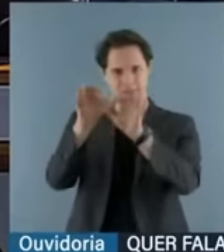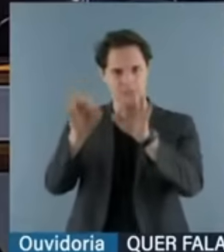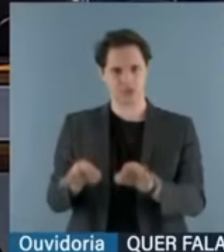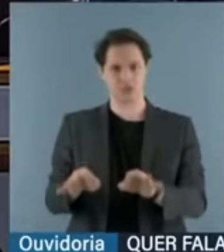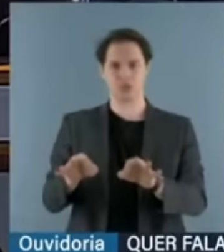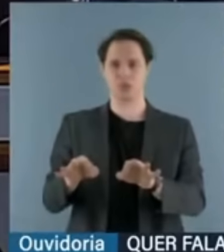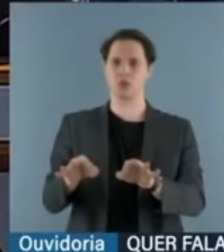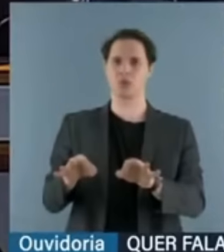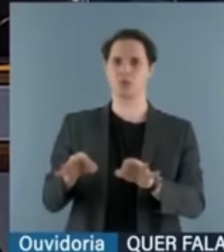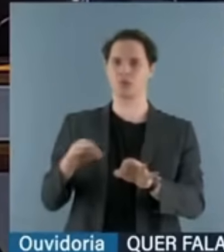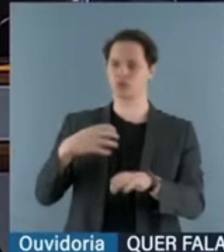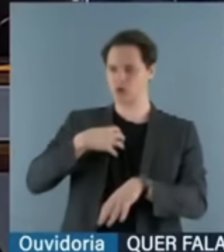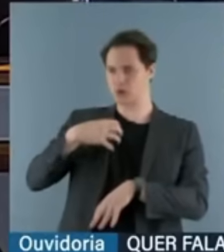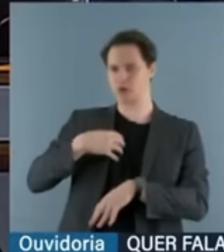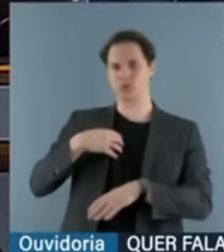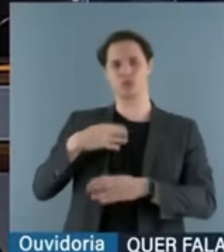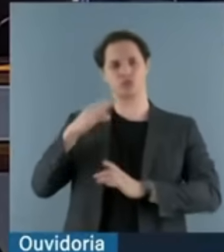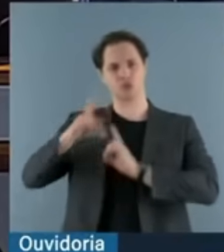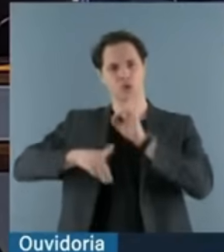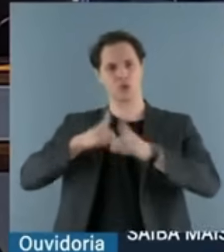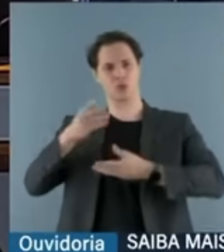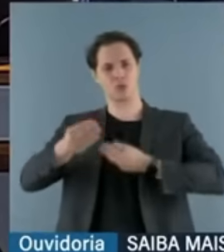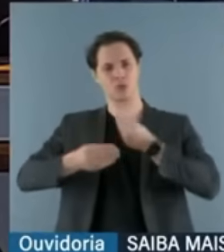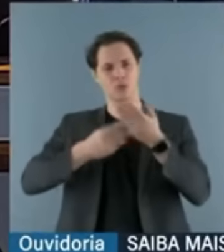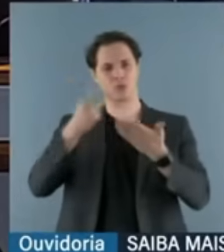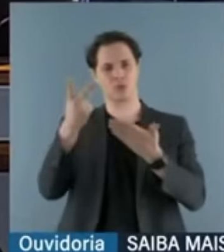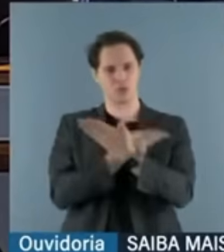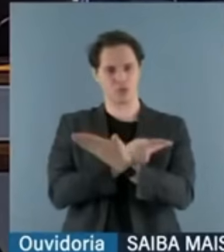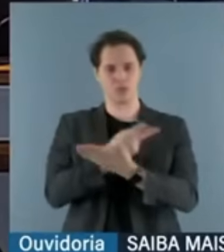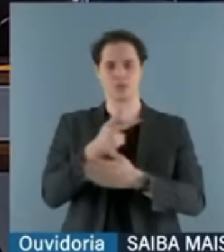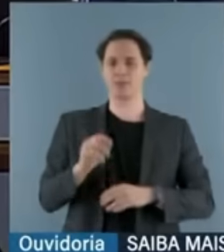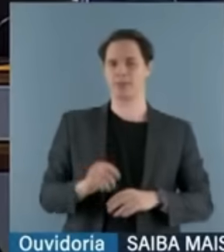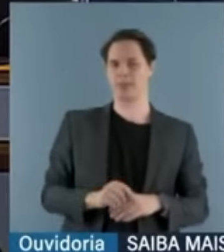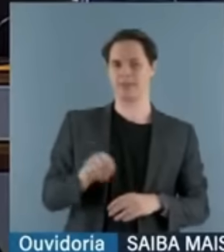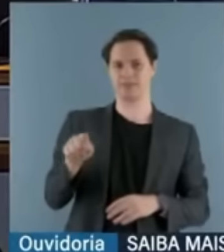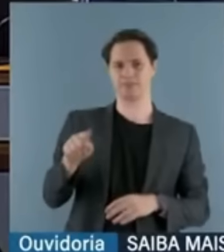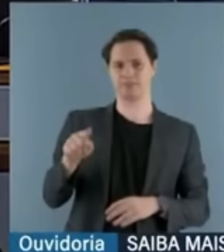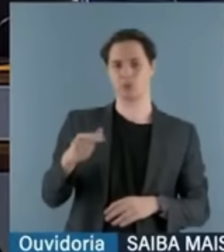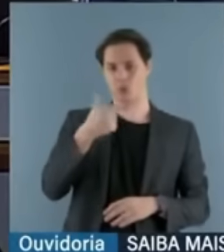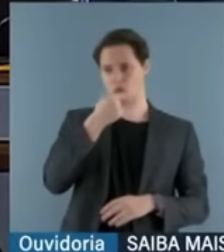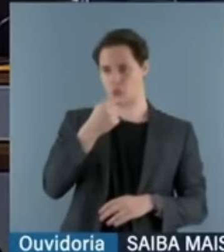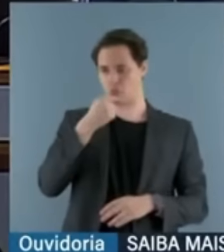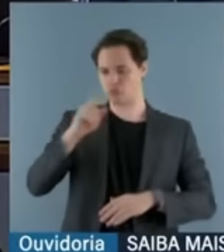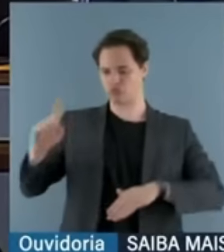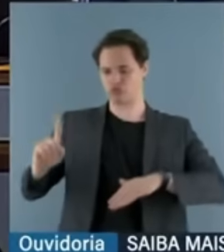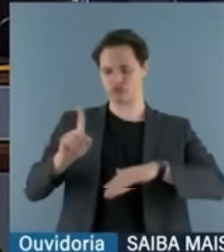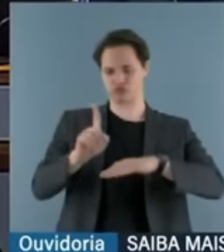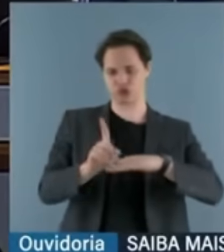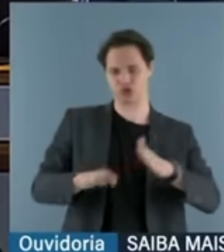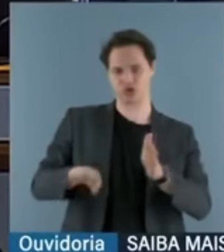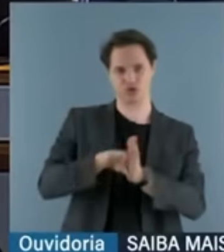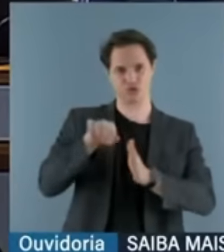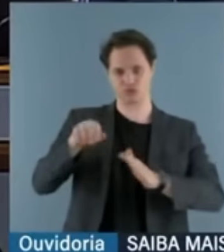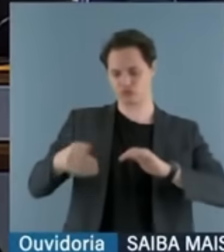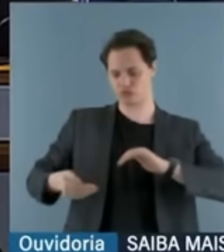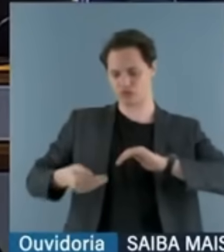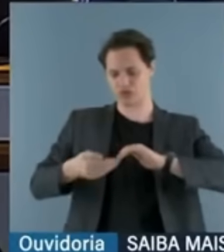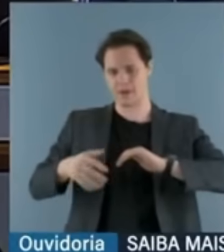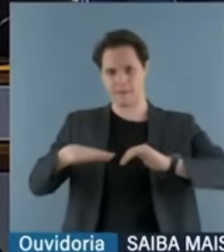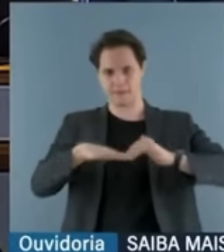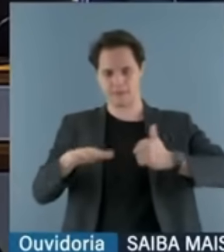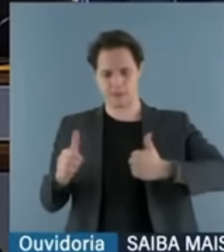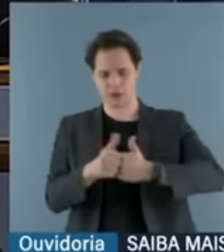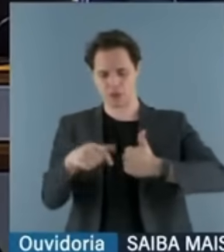verdade, e de forma muito didática de como se deu essa vinda do senhor Fábio até aqui no